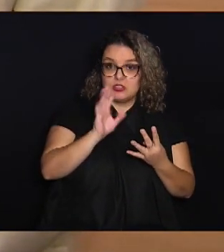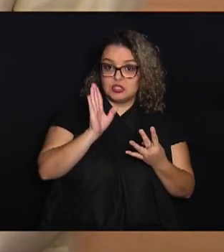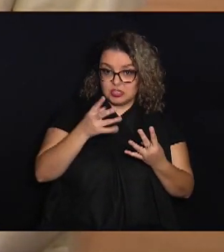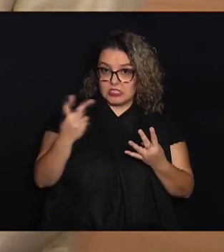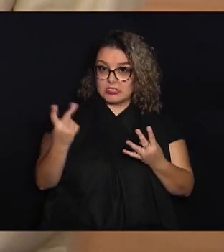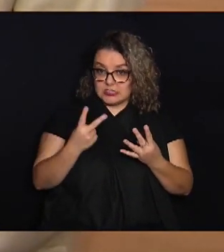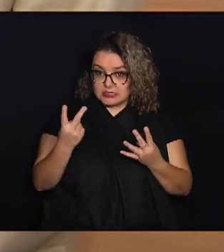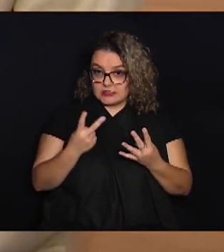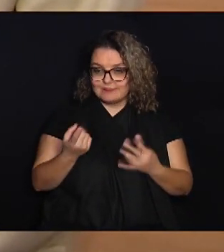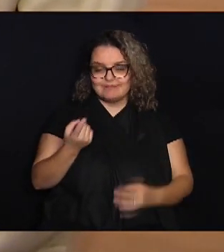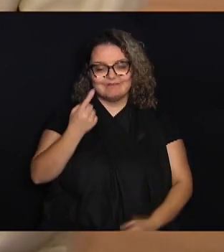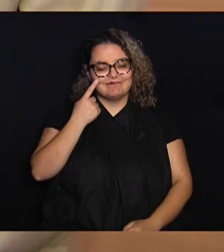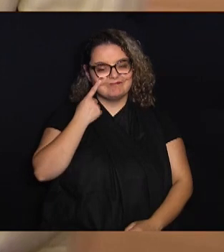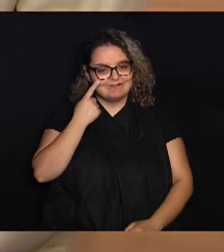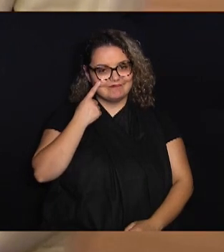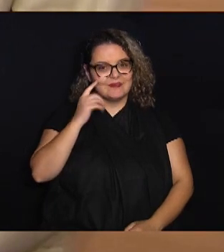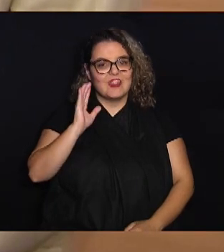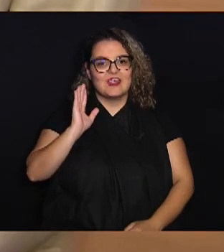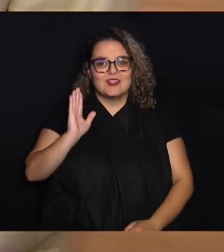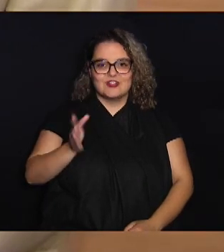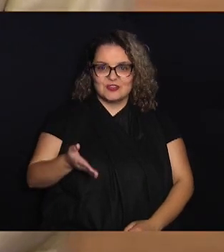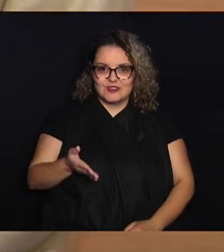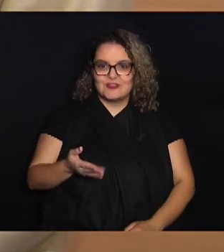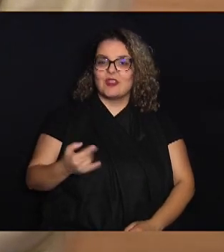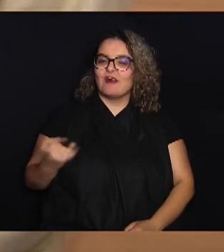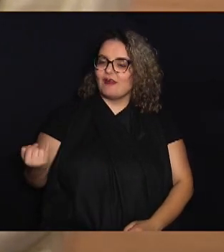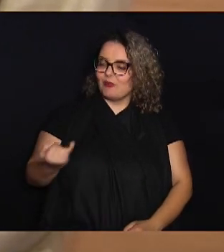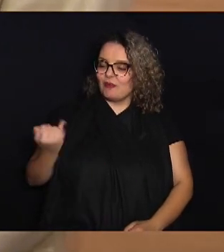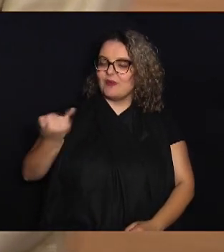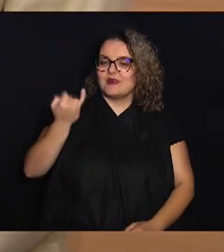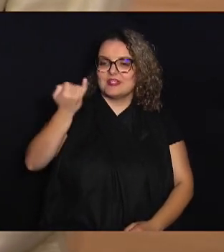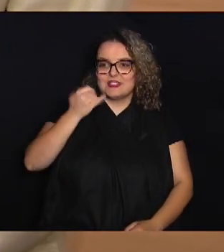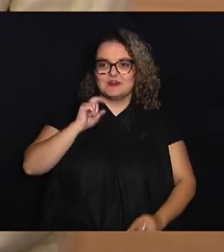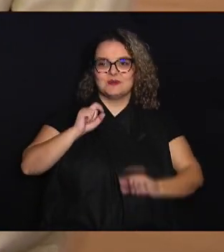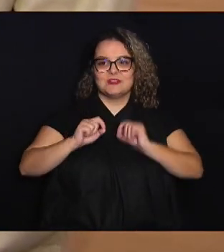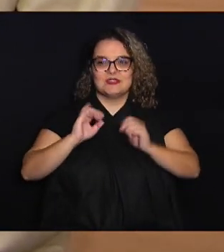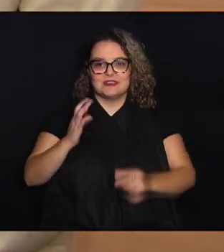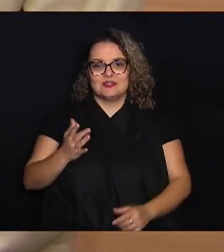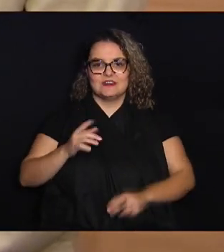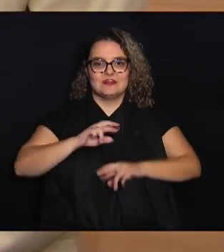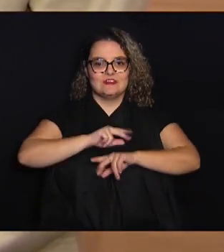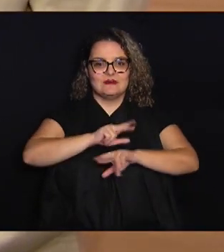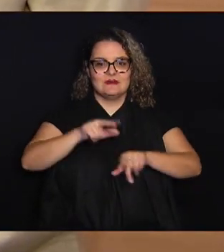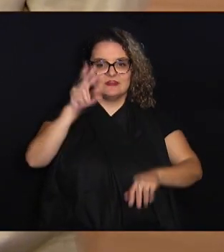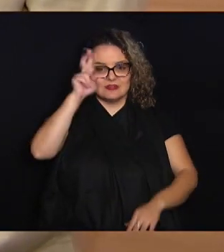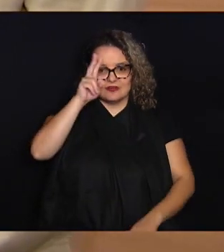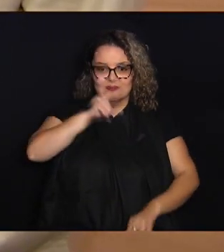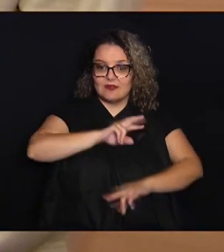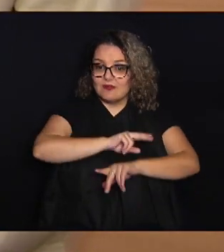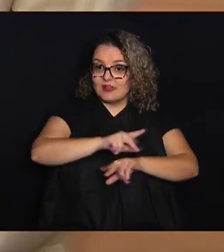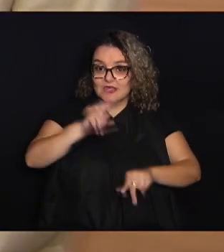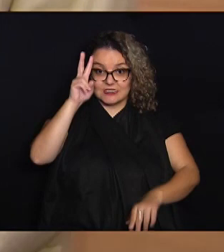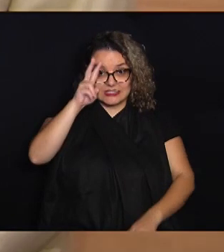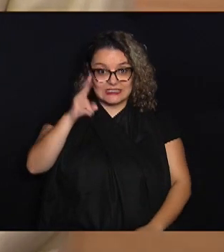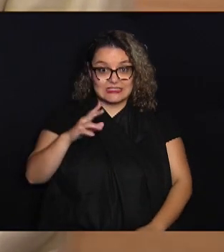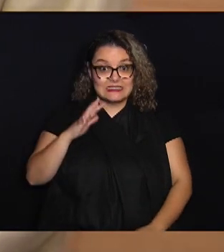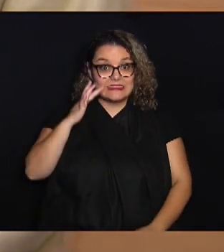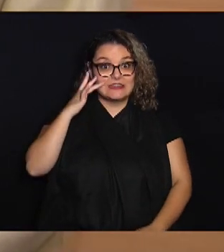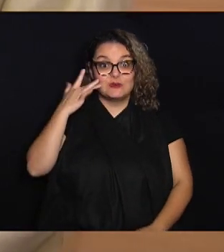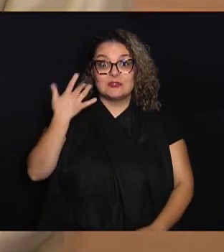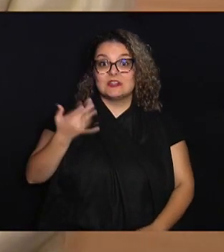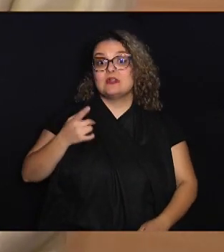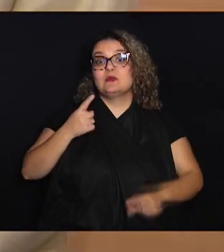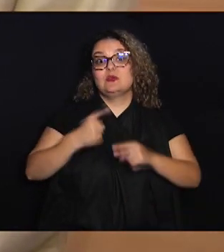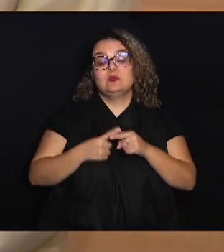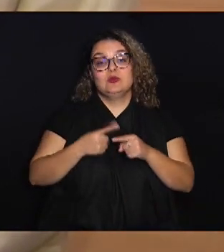olha, gente, já é muito importante e assim, tem tantas histórias que você não tem nem noção,